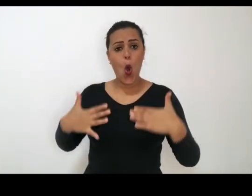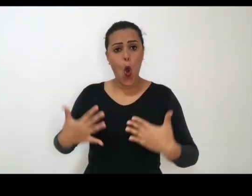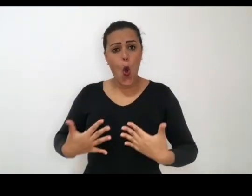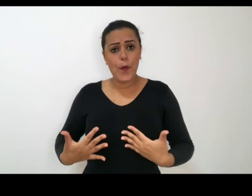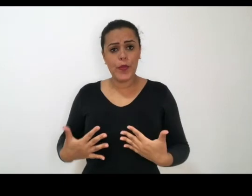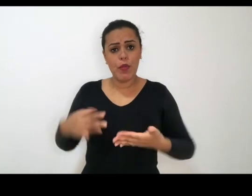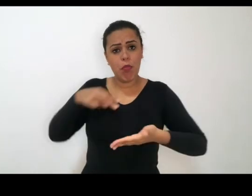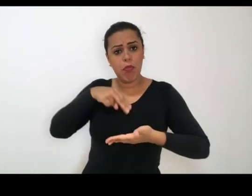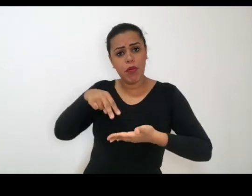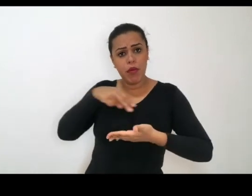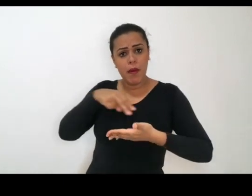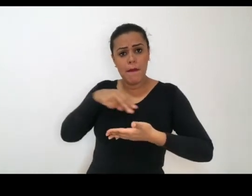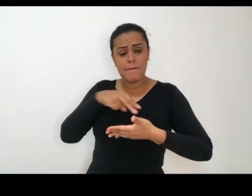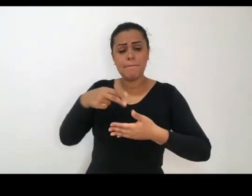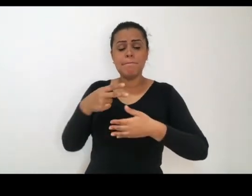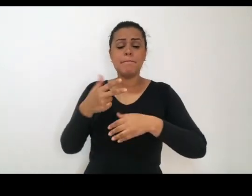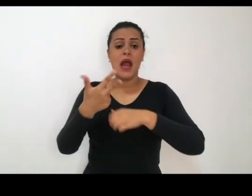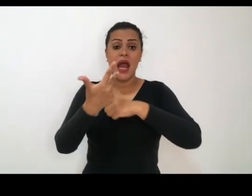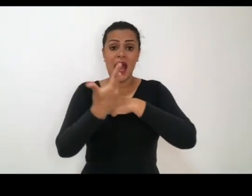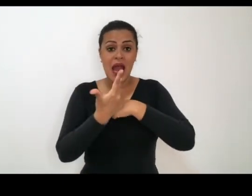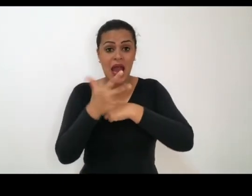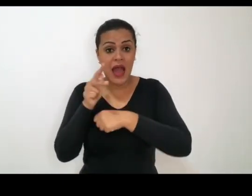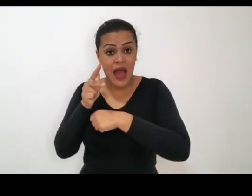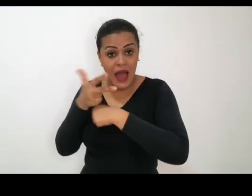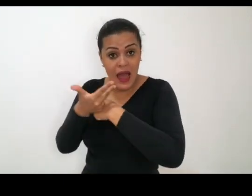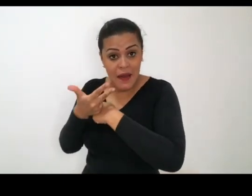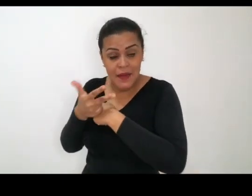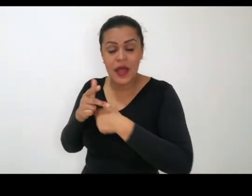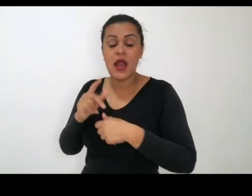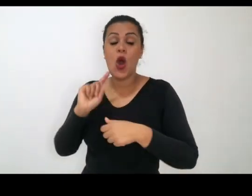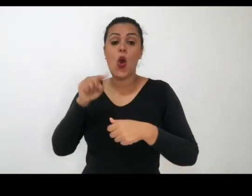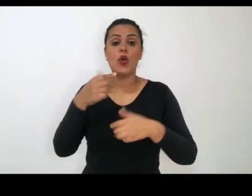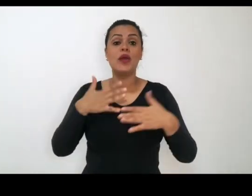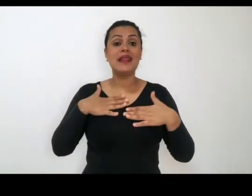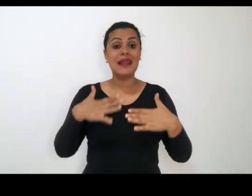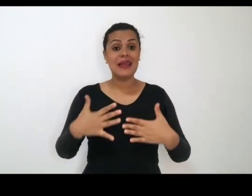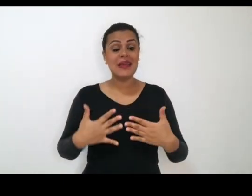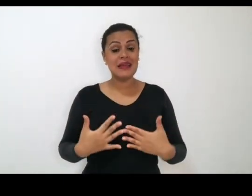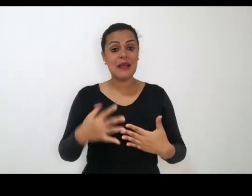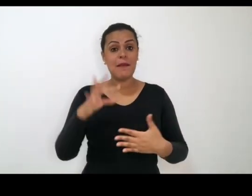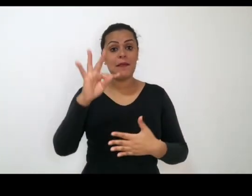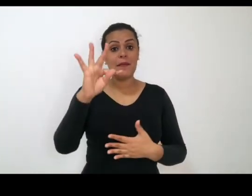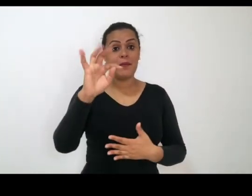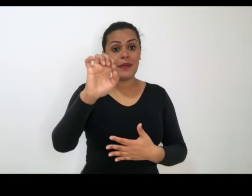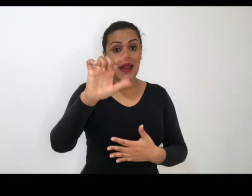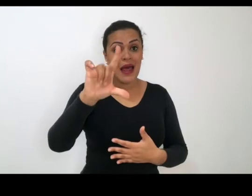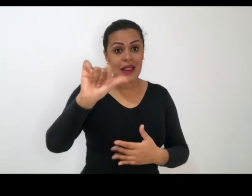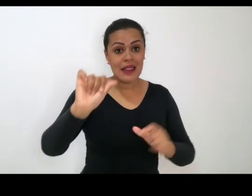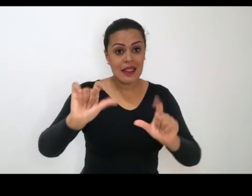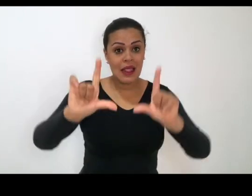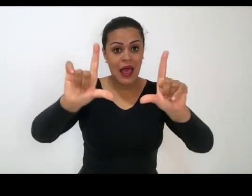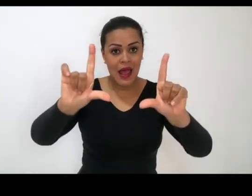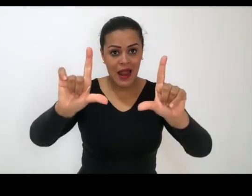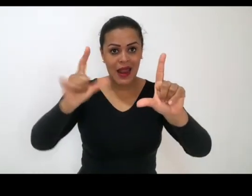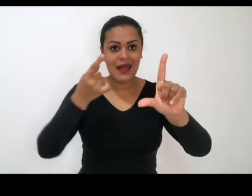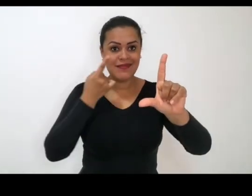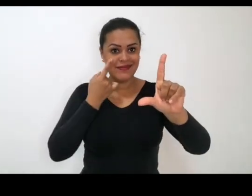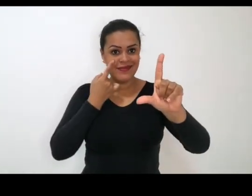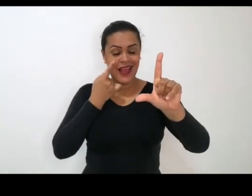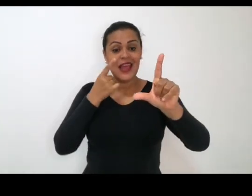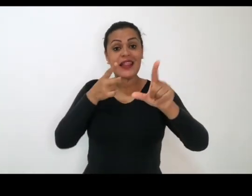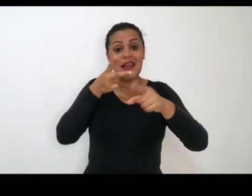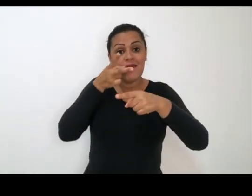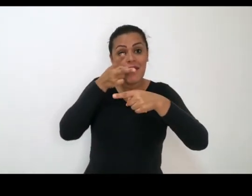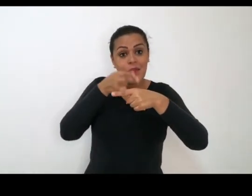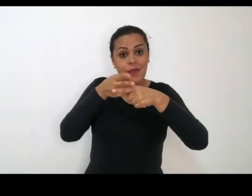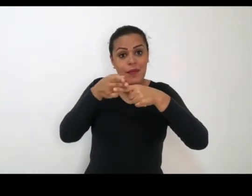Daí, da câmera, já passou para a tela, e tem uma parte aí do meio que é a edição, né? Também tem aí, que está ali, que deve